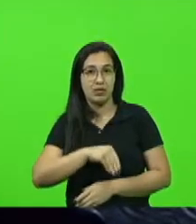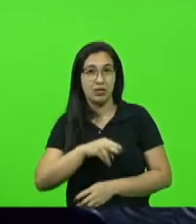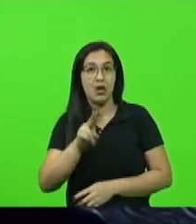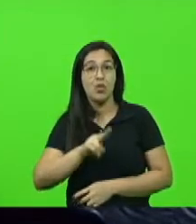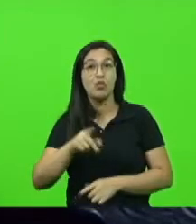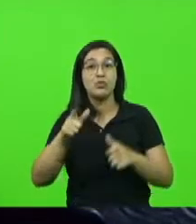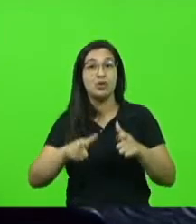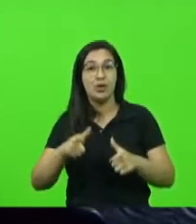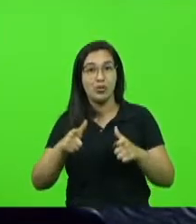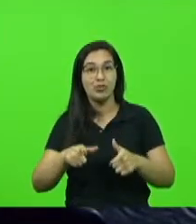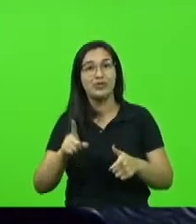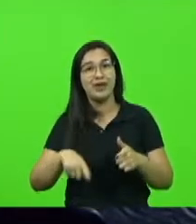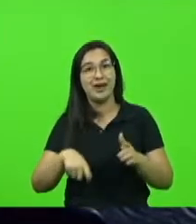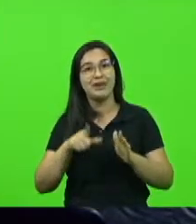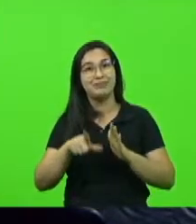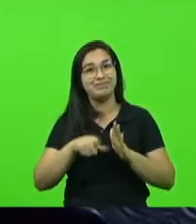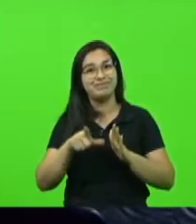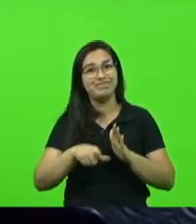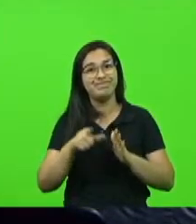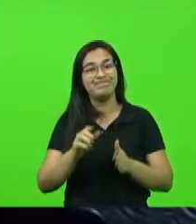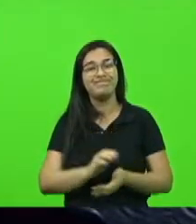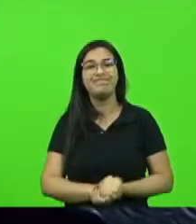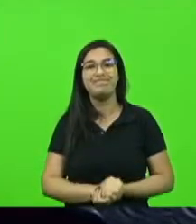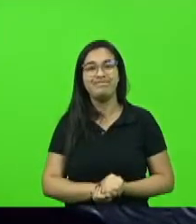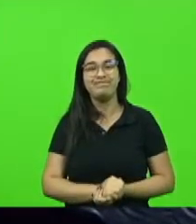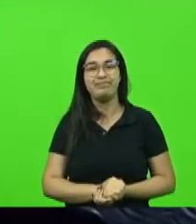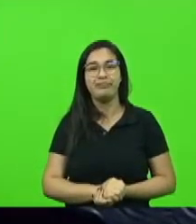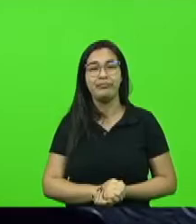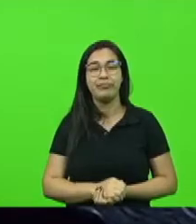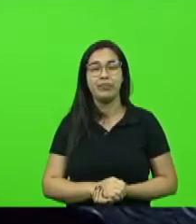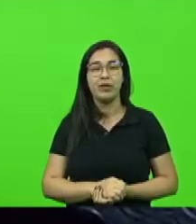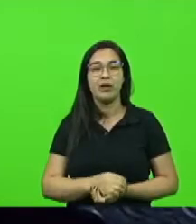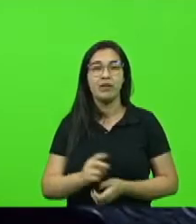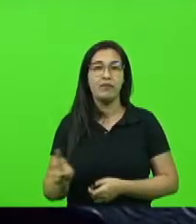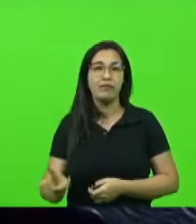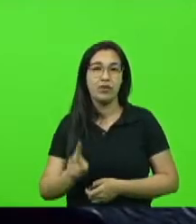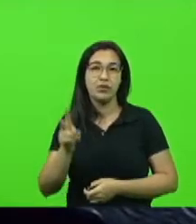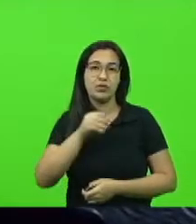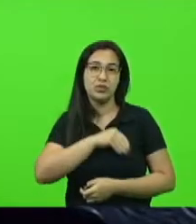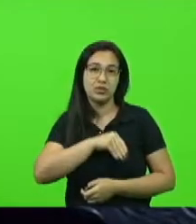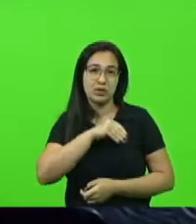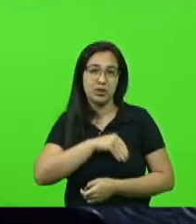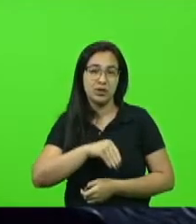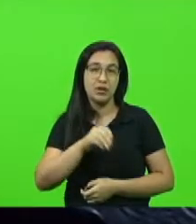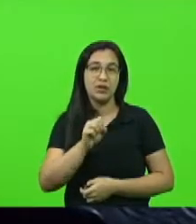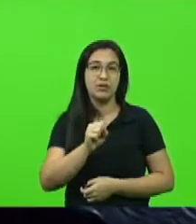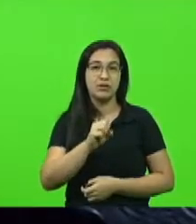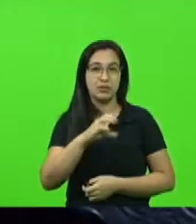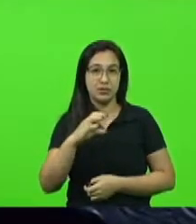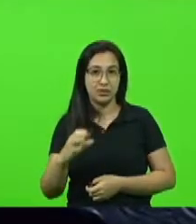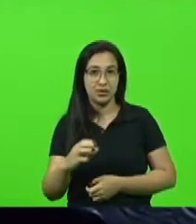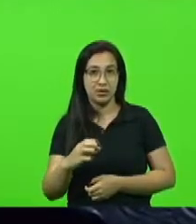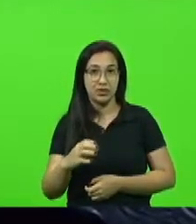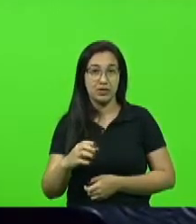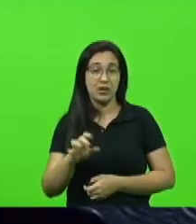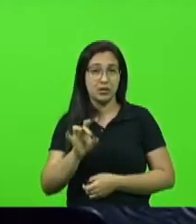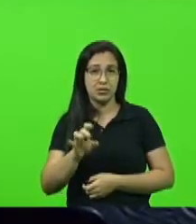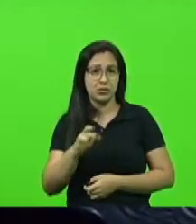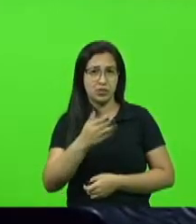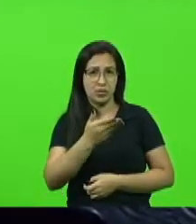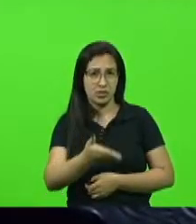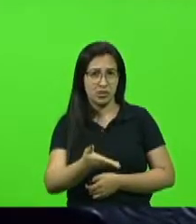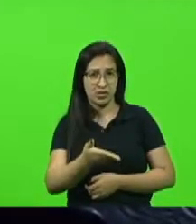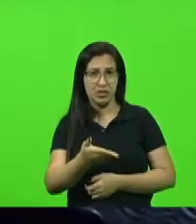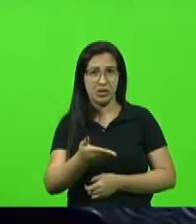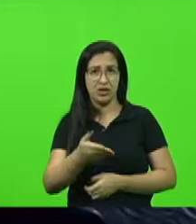Além disso, é possível dizer que a política de valorização do salário mínimo regional de Santa Catarina atinge não apenas os assalariados com carteira